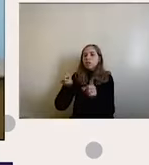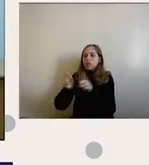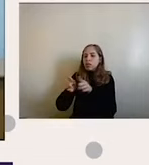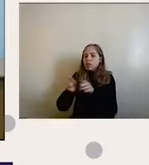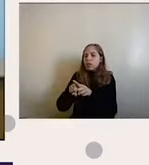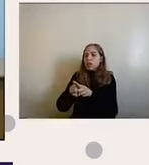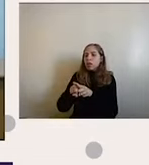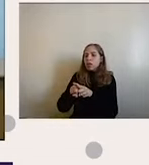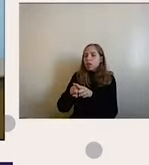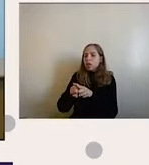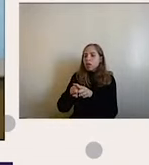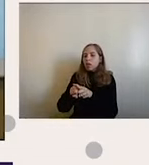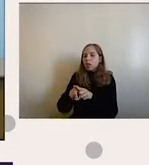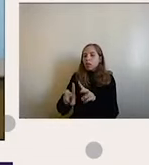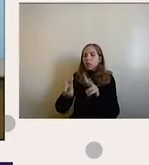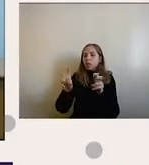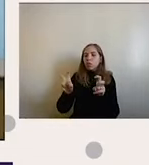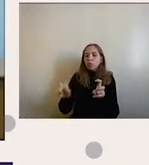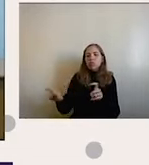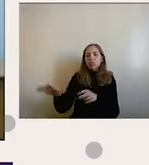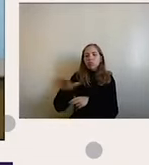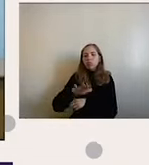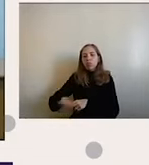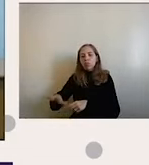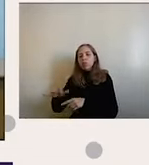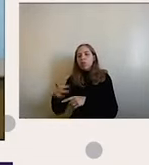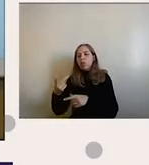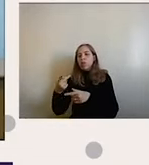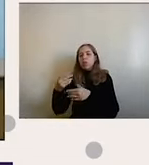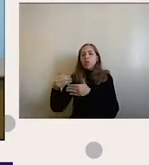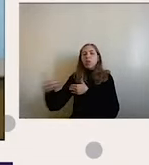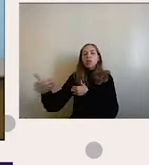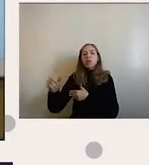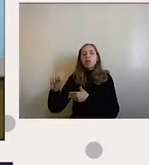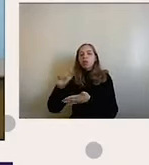o prescrito e não prescrito trabalho.